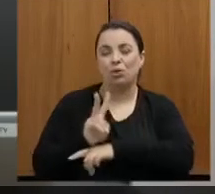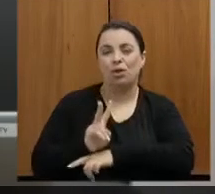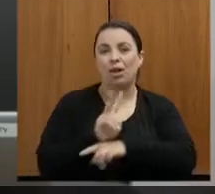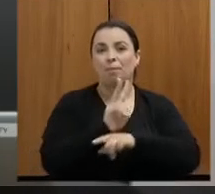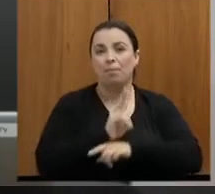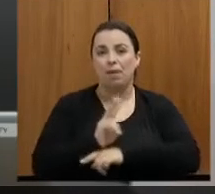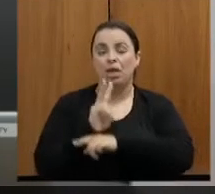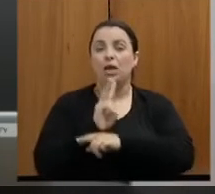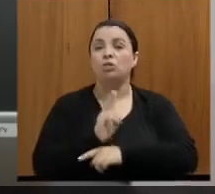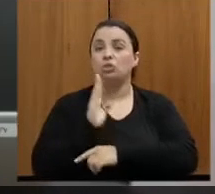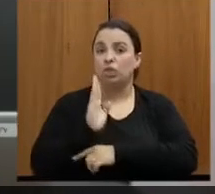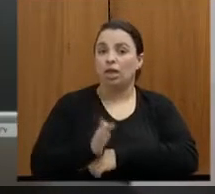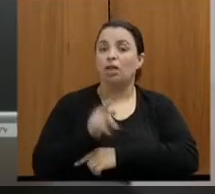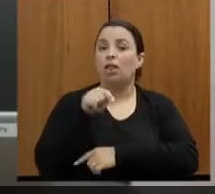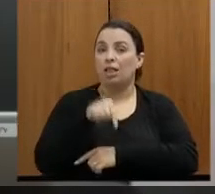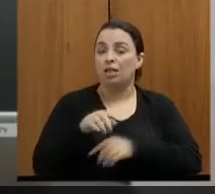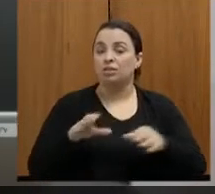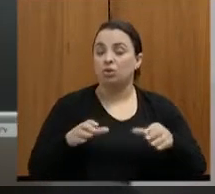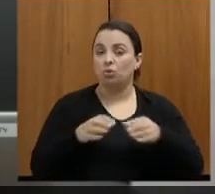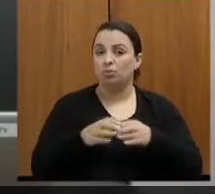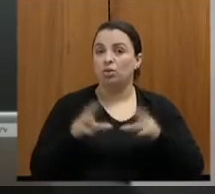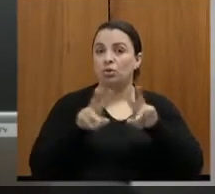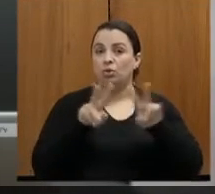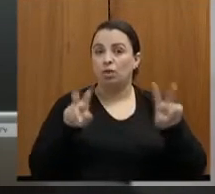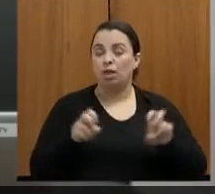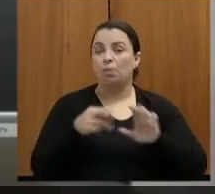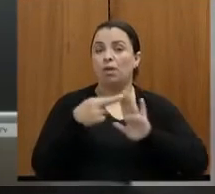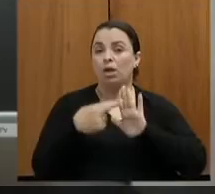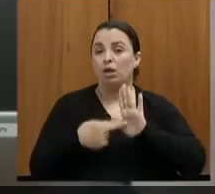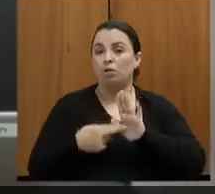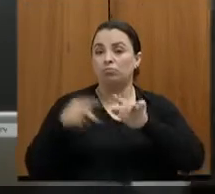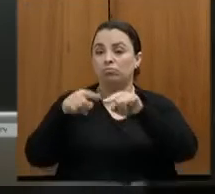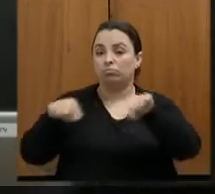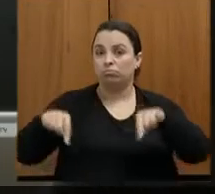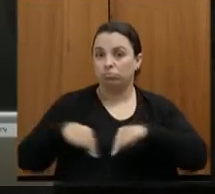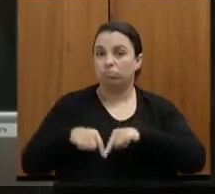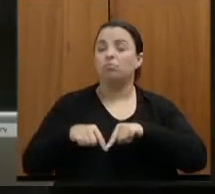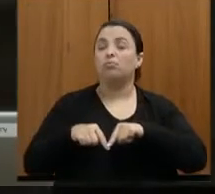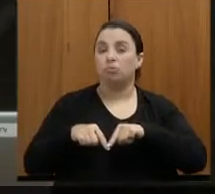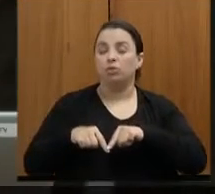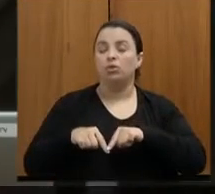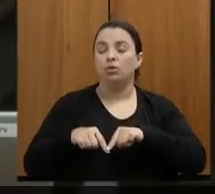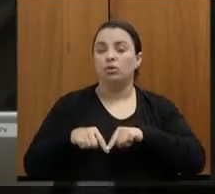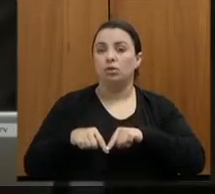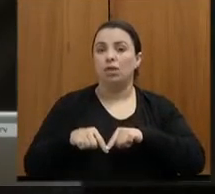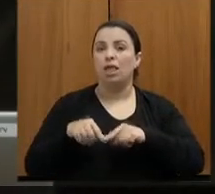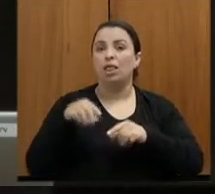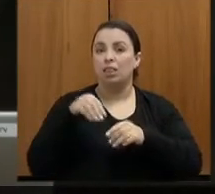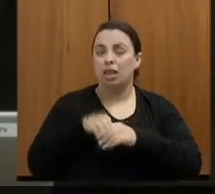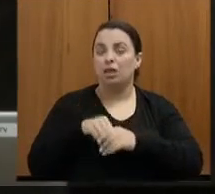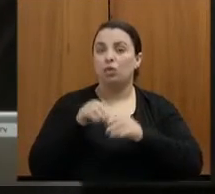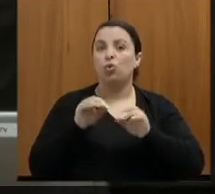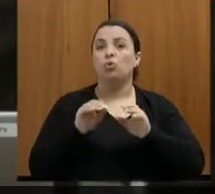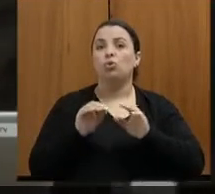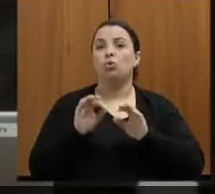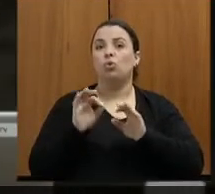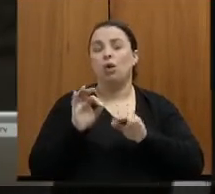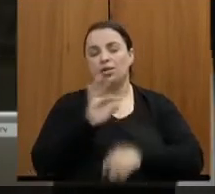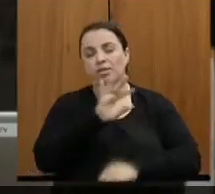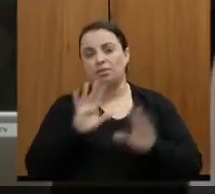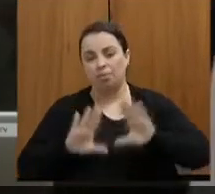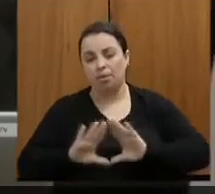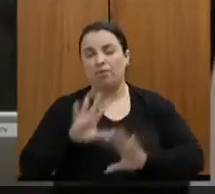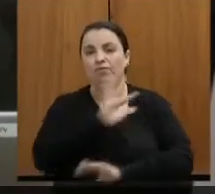por esta comissão, da temática regularização fundiária, no âmbito do Assembleia Fiscaliza,